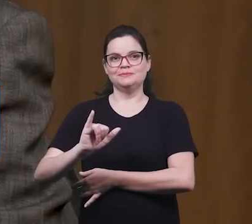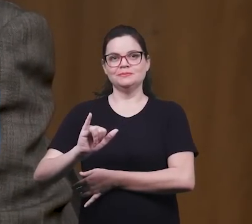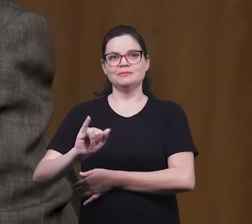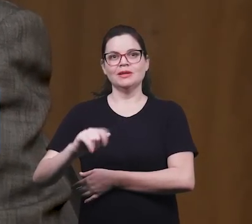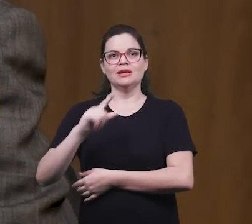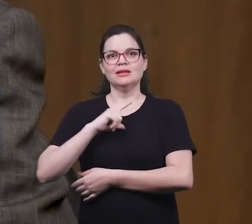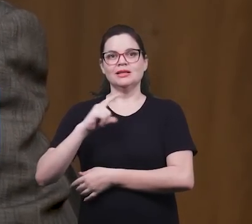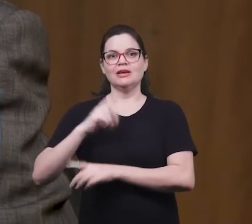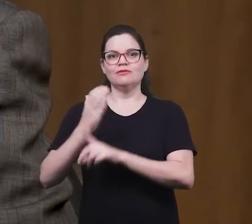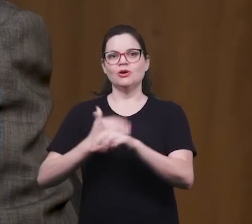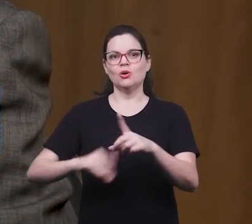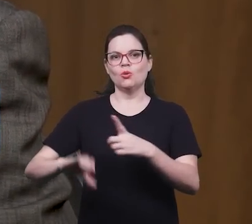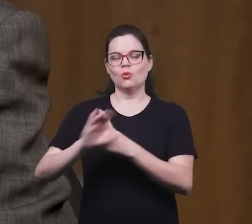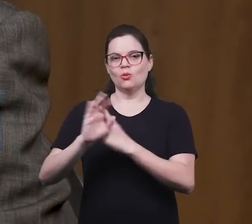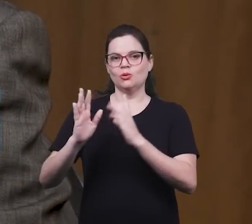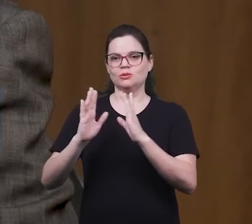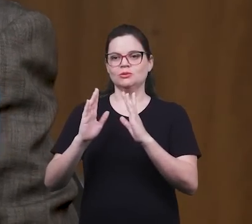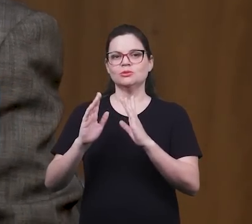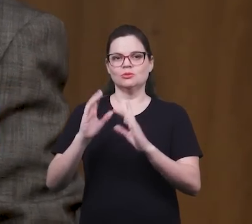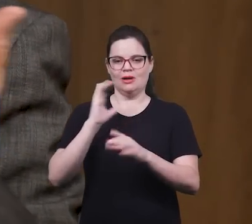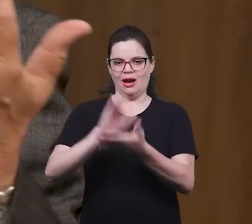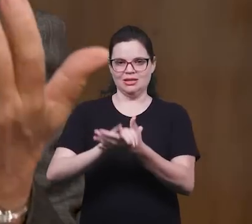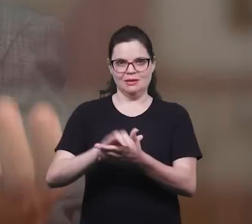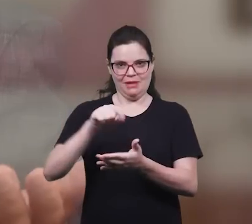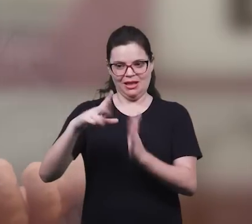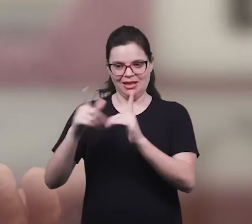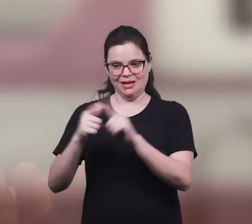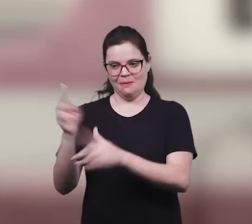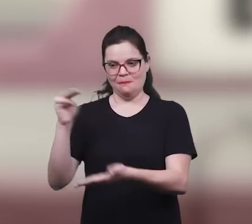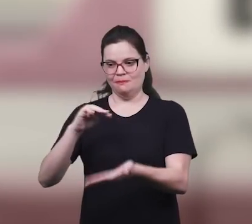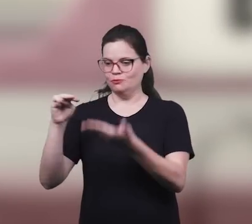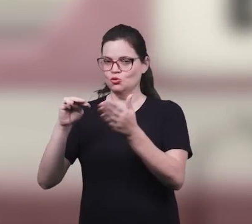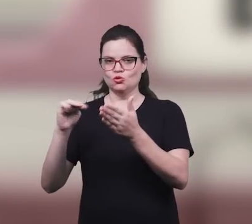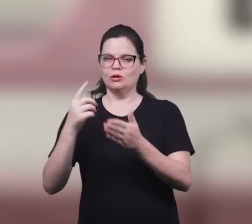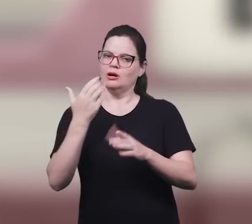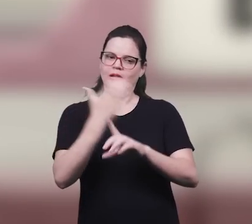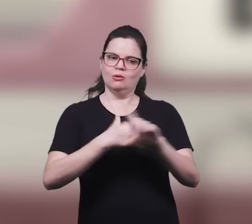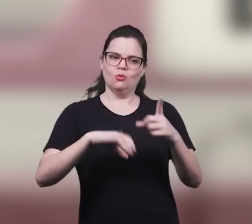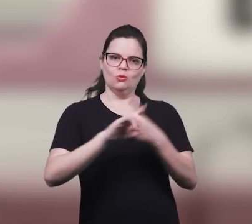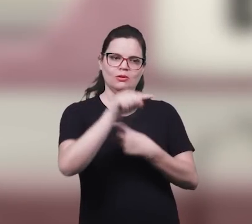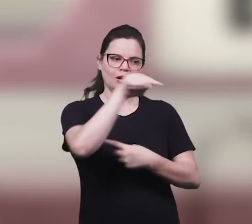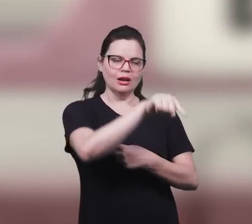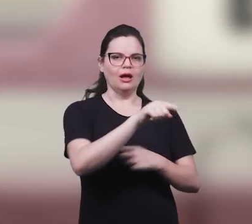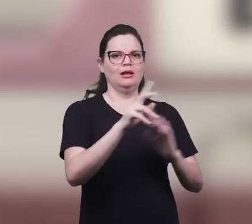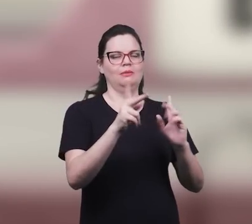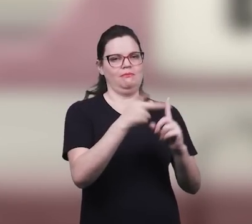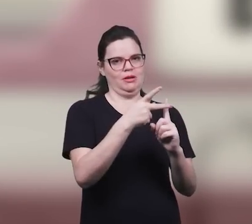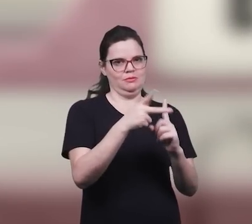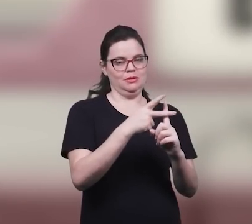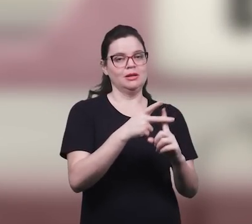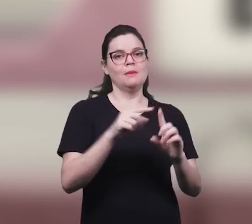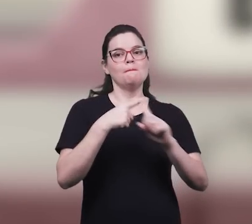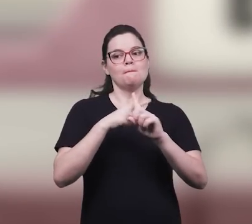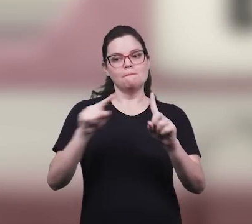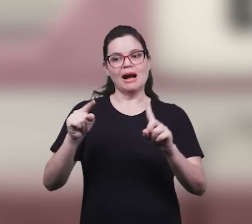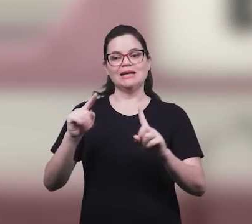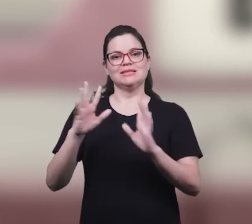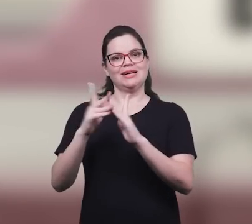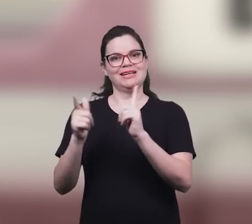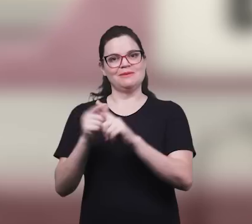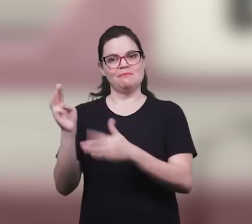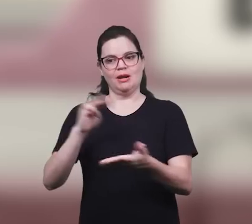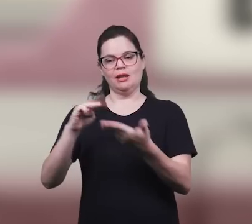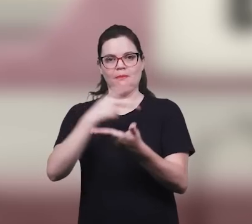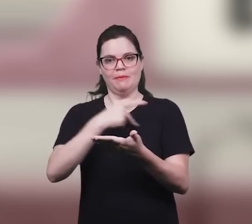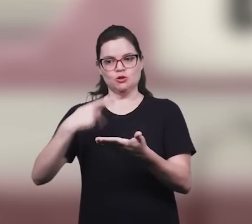de casamento, nem foi feito na obra ainda, foi feito na igreja presbiteriana. Mas mesmo assim, com a participação de pastores da Igreja Maranata,